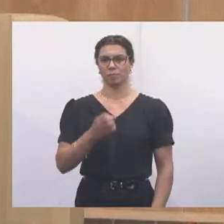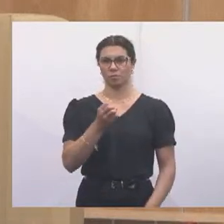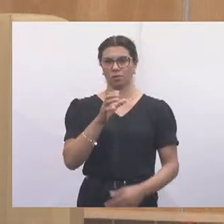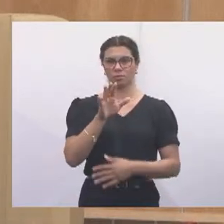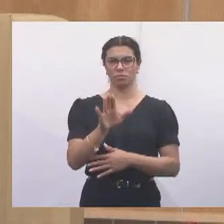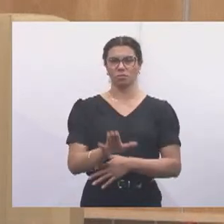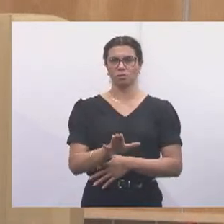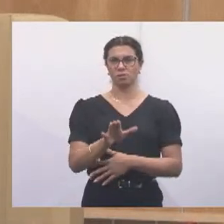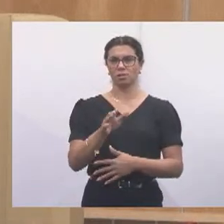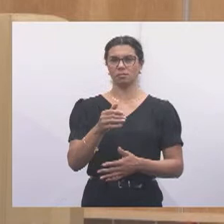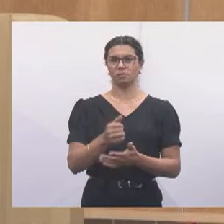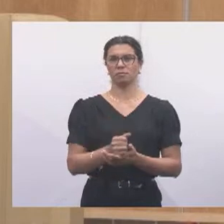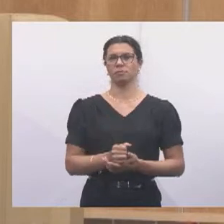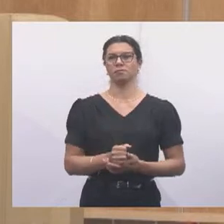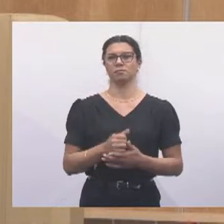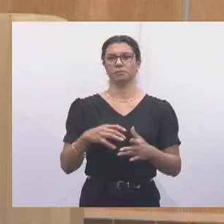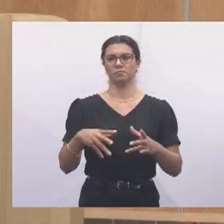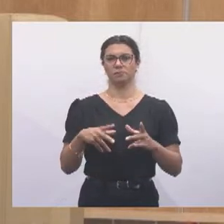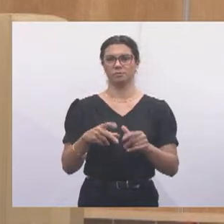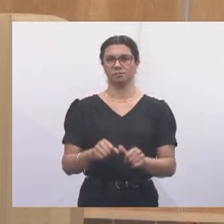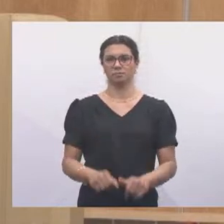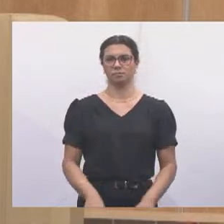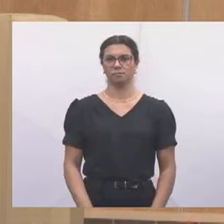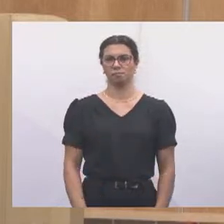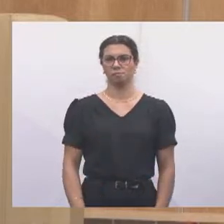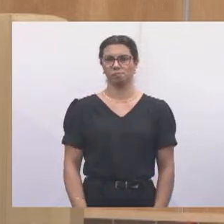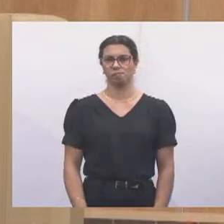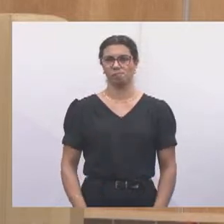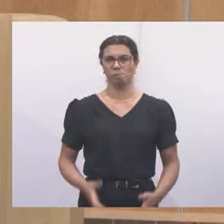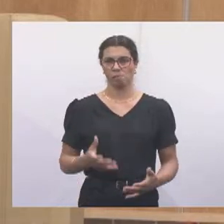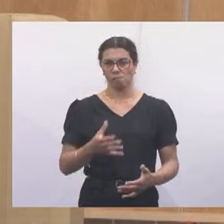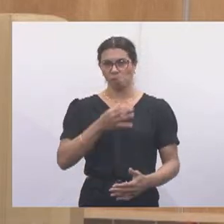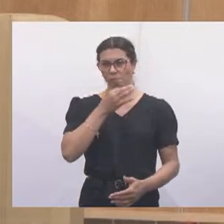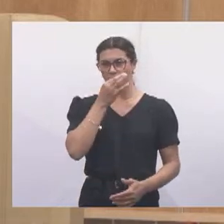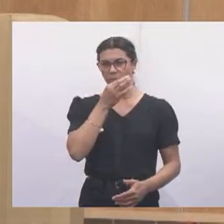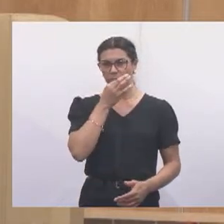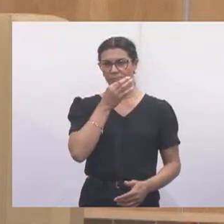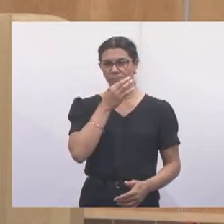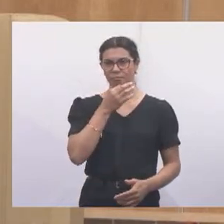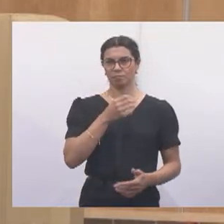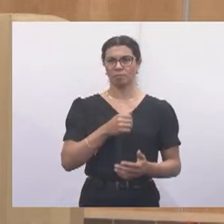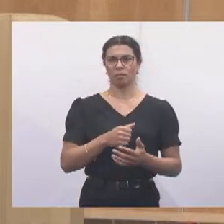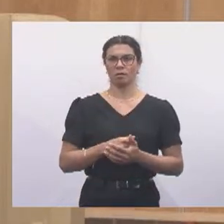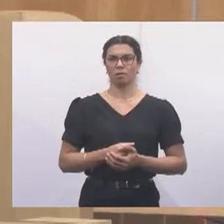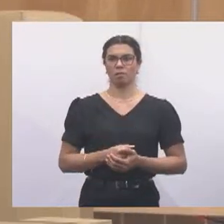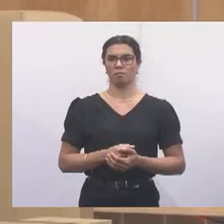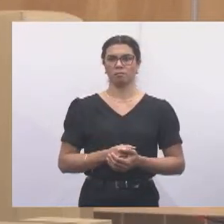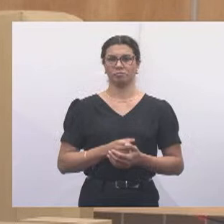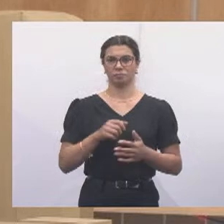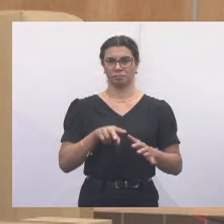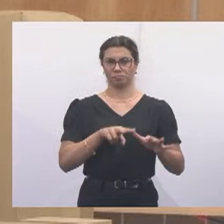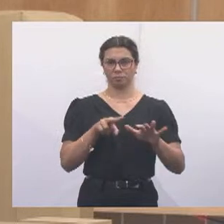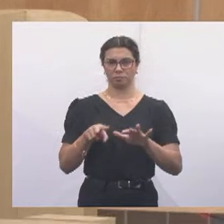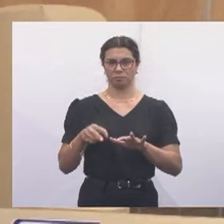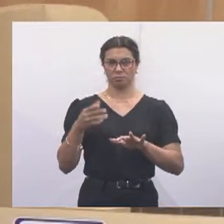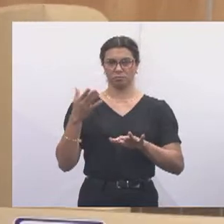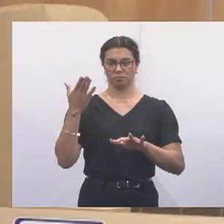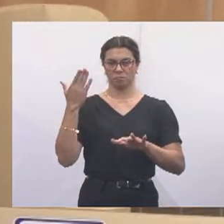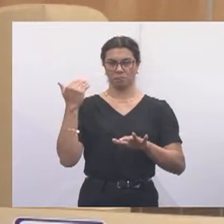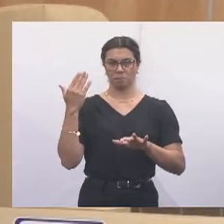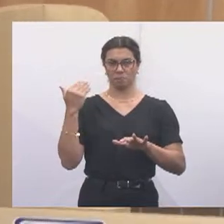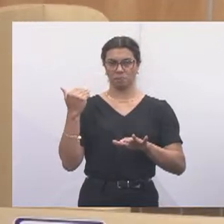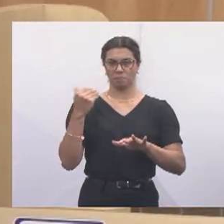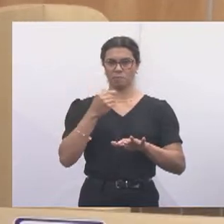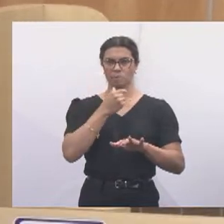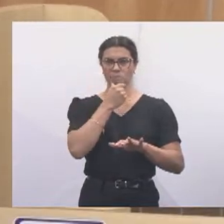tarde a todos. Eu gostaria de iniciar fazendo um comentário aqui. Eu fui citado semana passada na fala